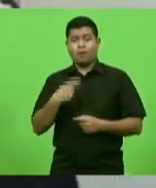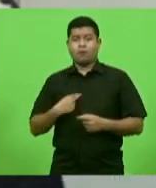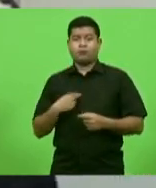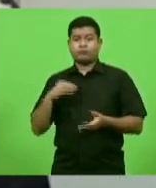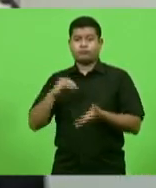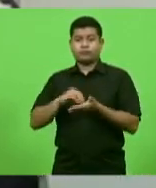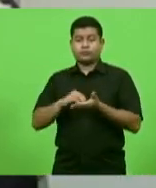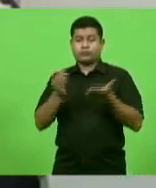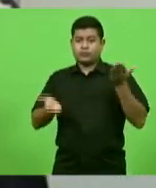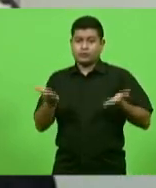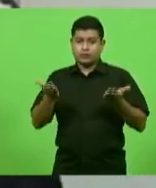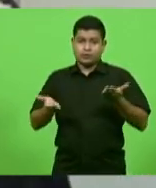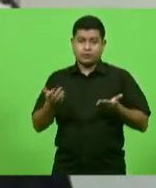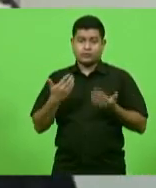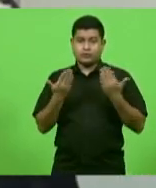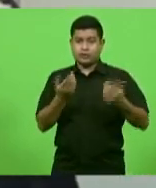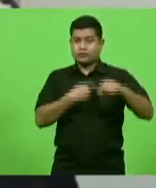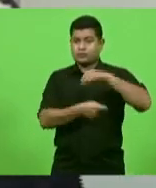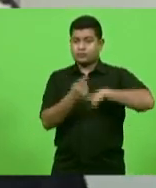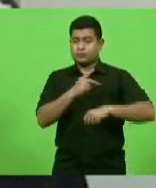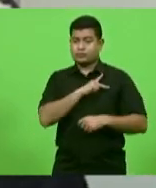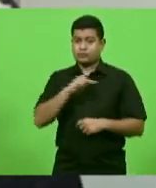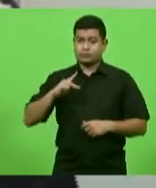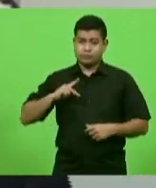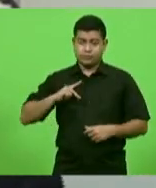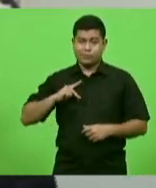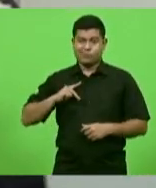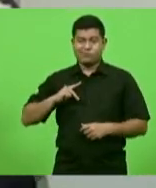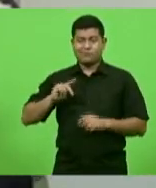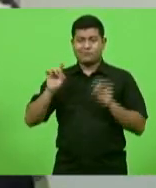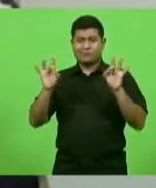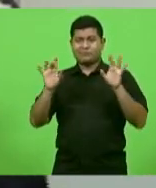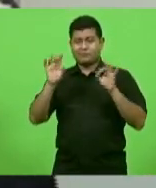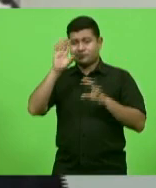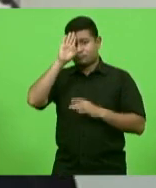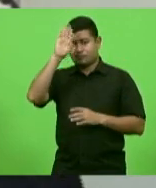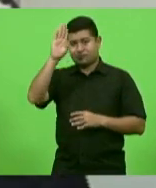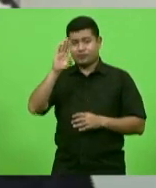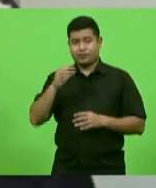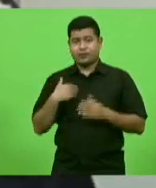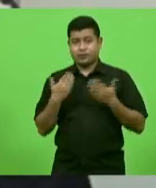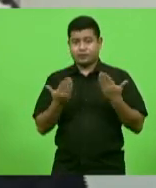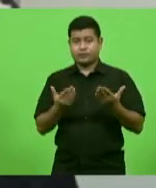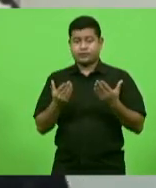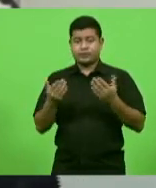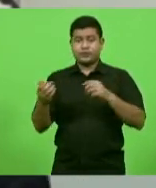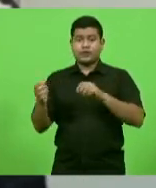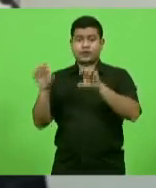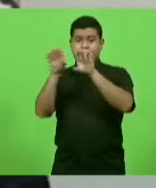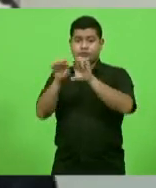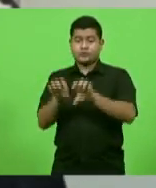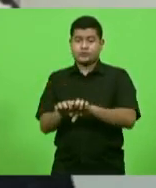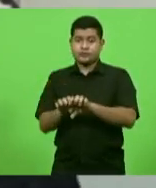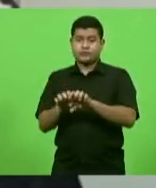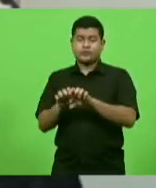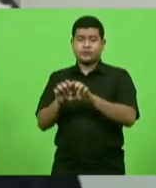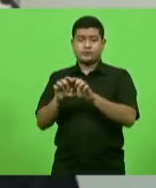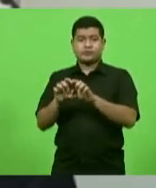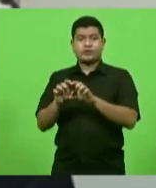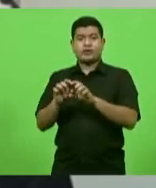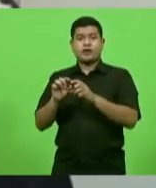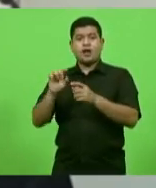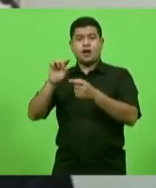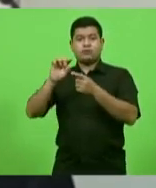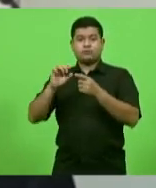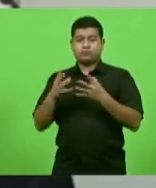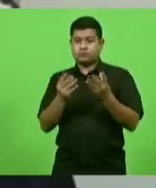desproporcional do administrador público especialmente em se tratando de estruturas complexas Como o governo do estado